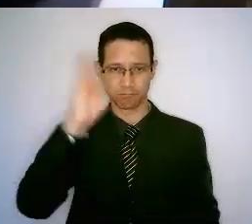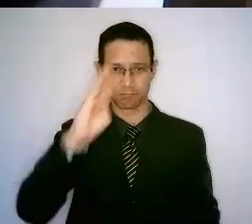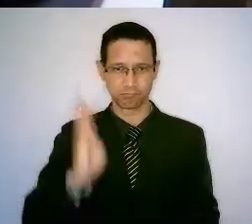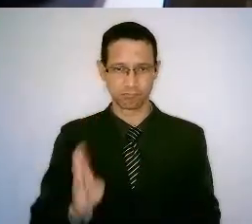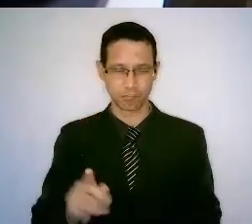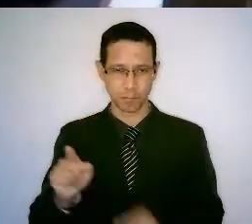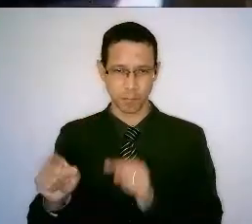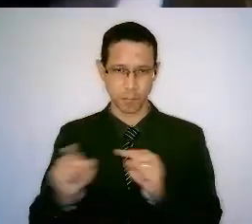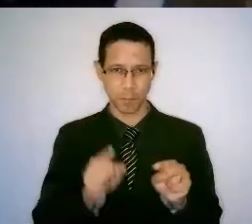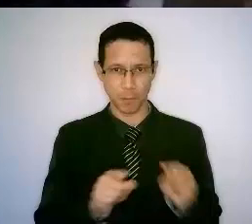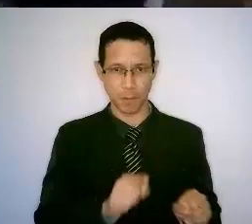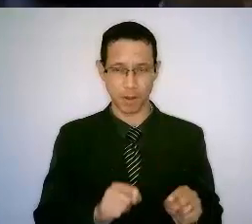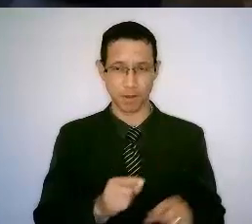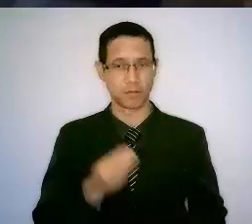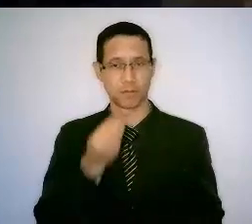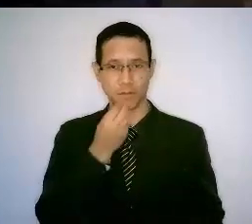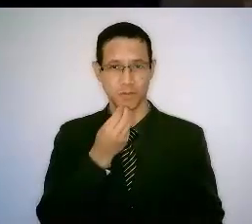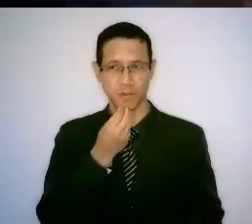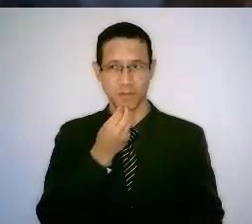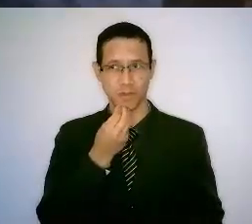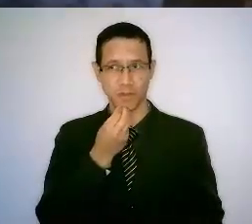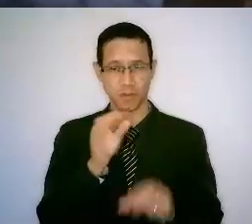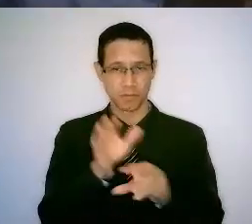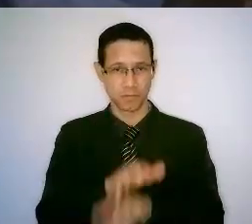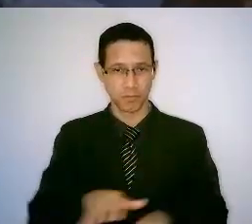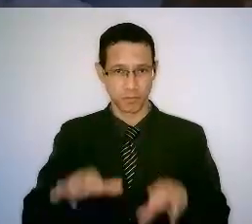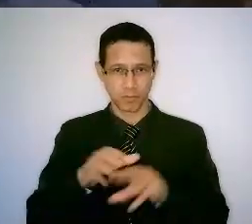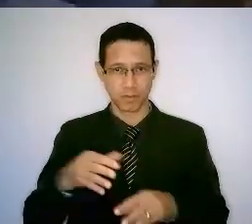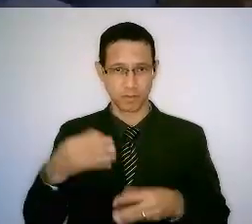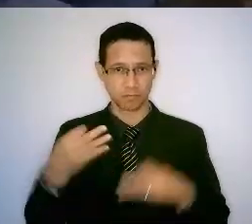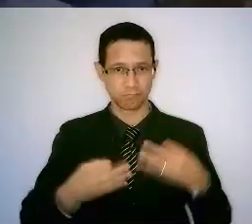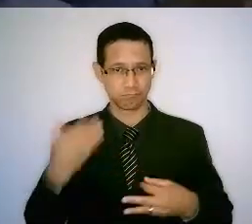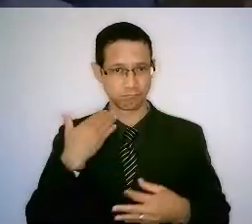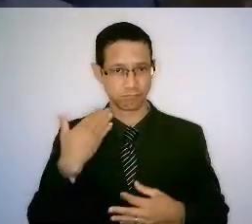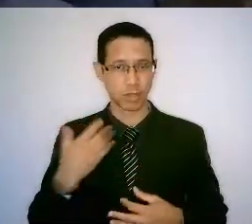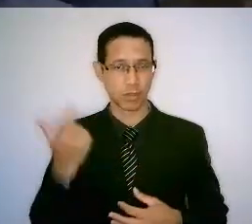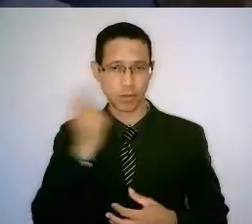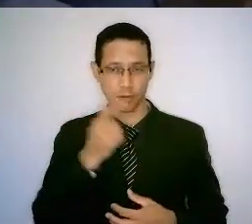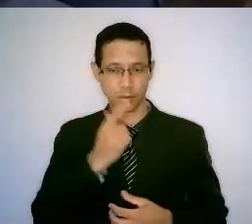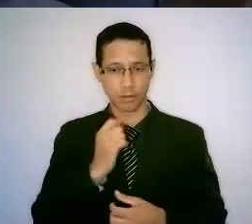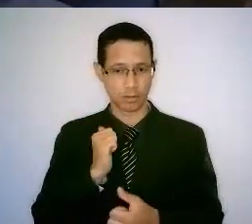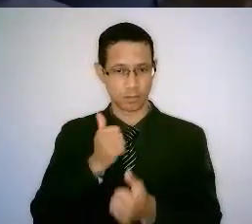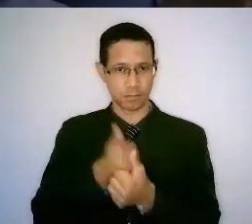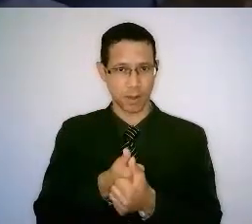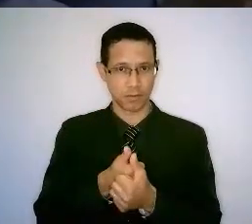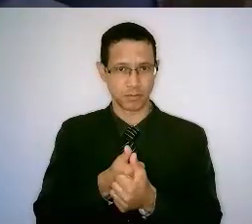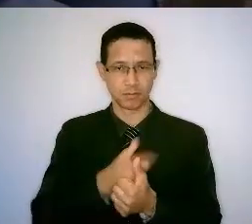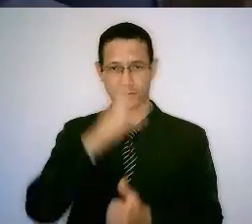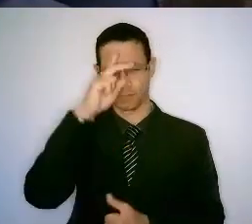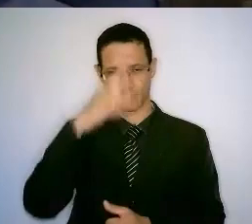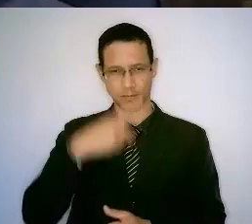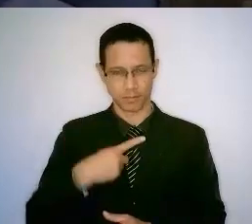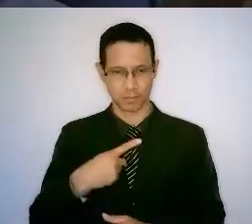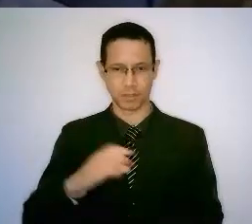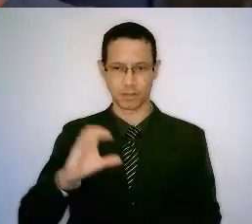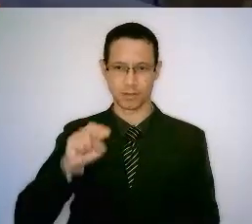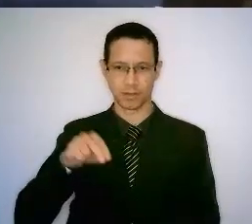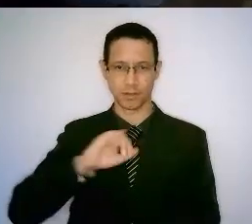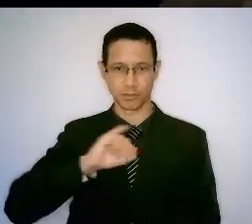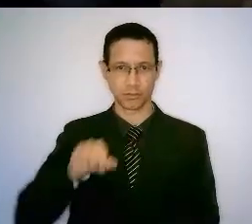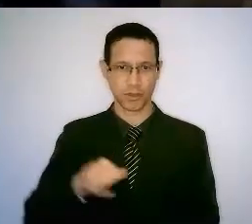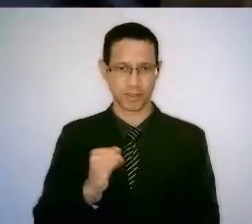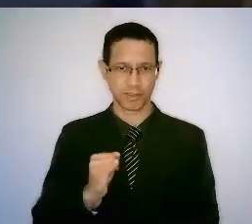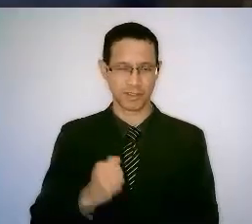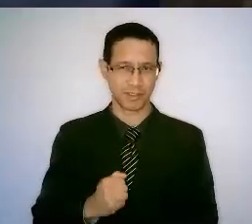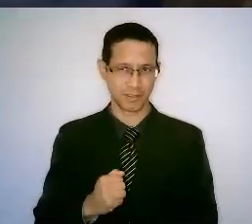tribunais têm como se aproximar pessoalmente do CNJ. Fora disso, tratamos